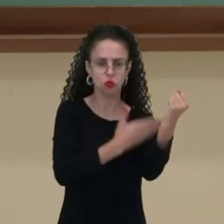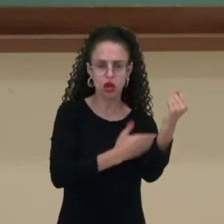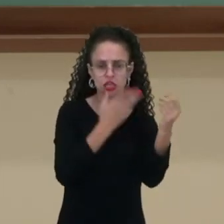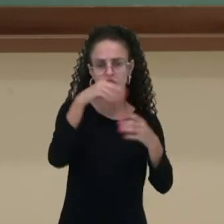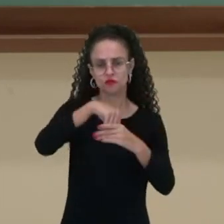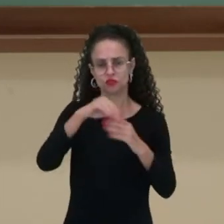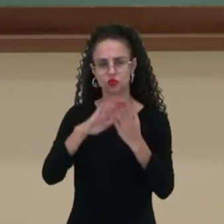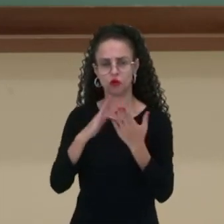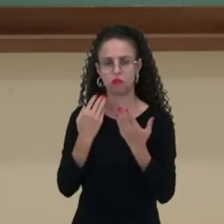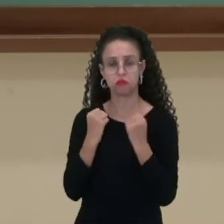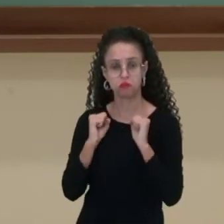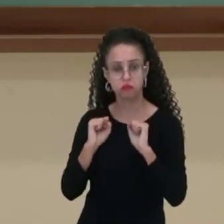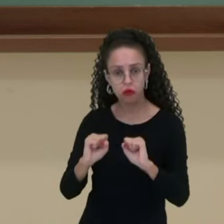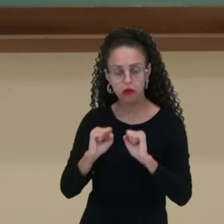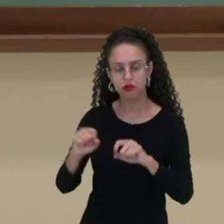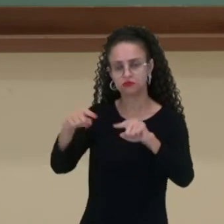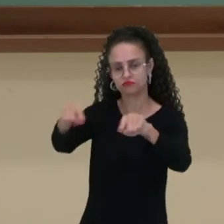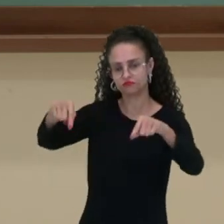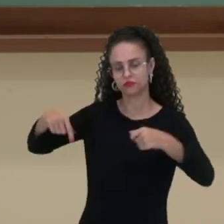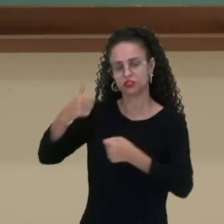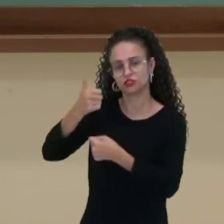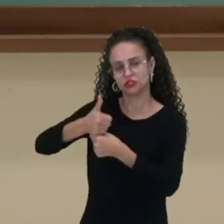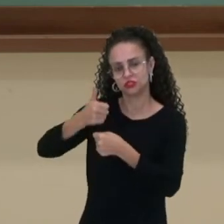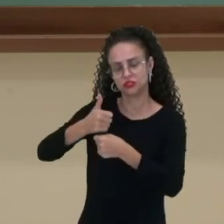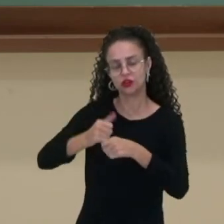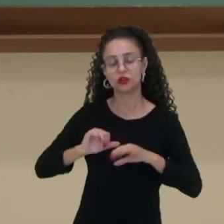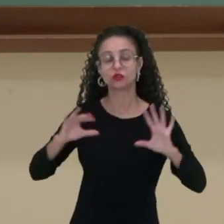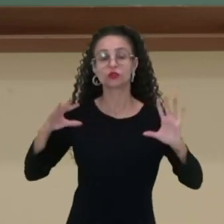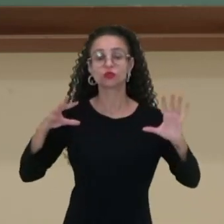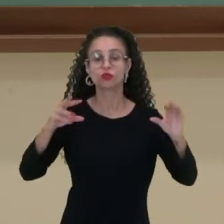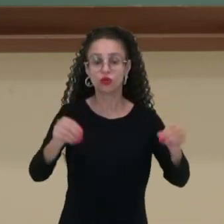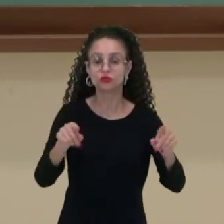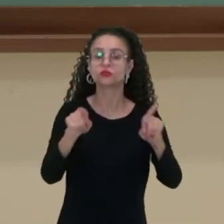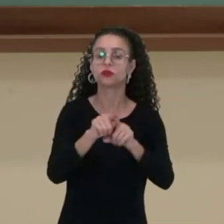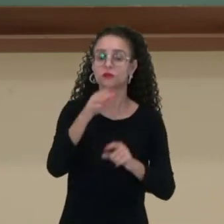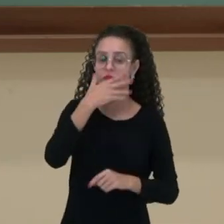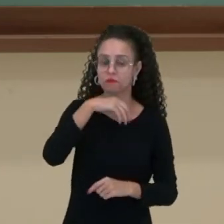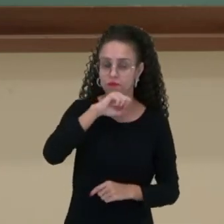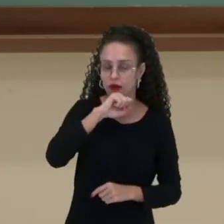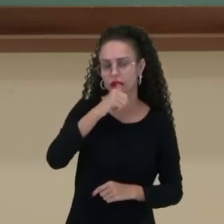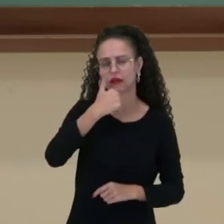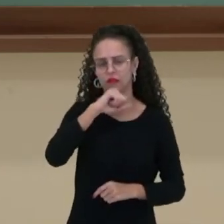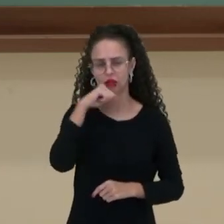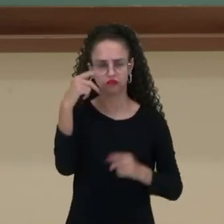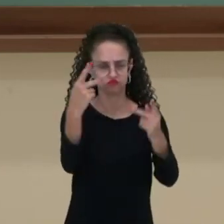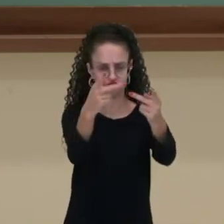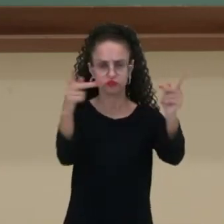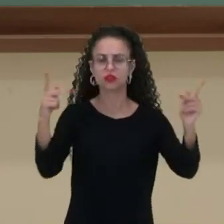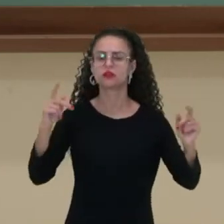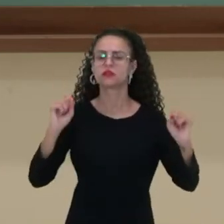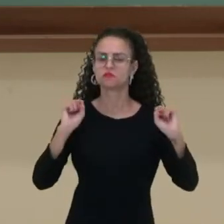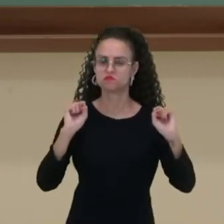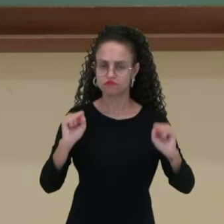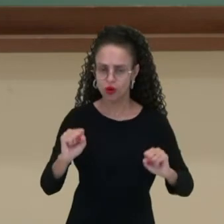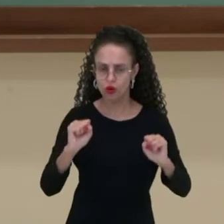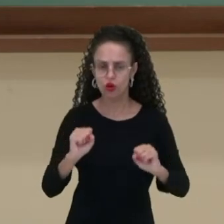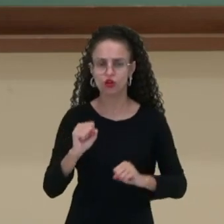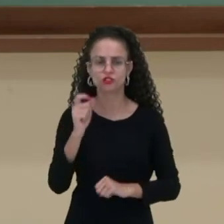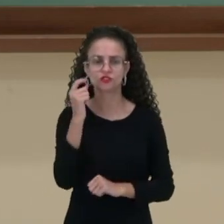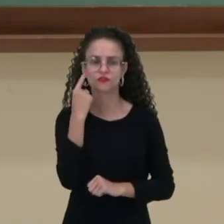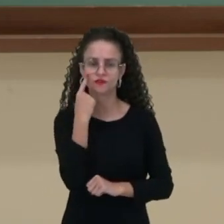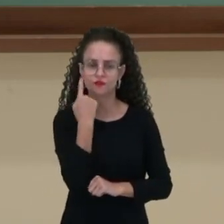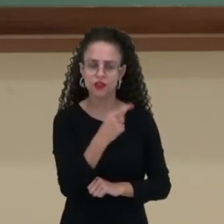na sala da direção. Na verdade, todos, inclusive os pais de vocês, podem